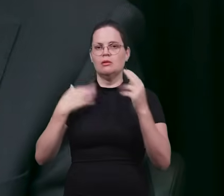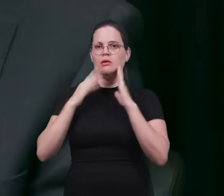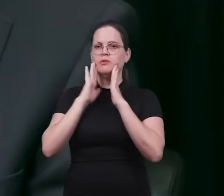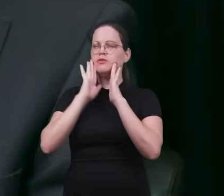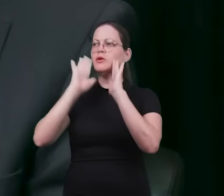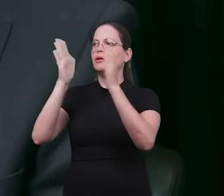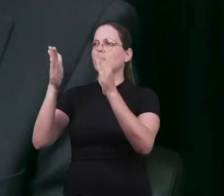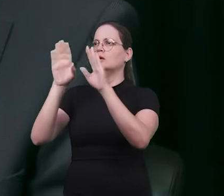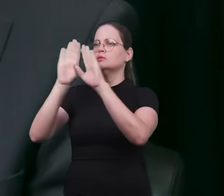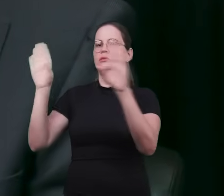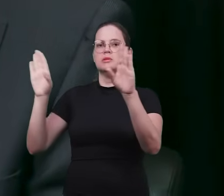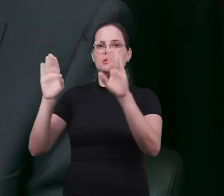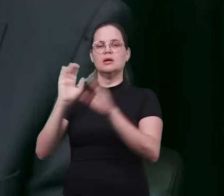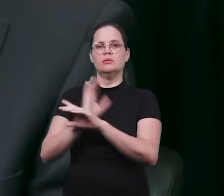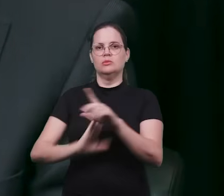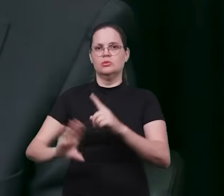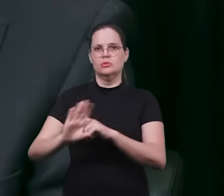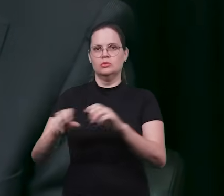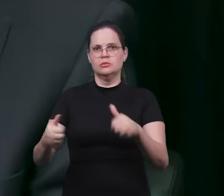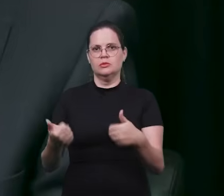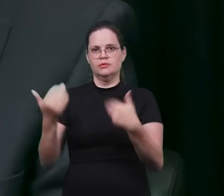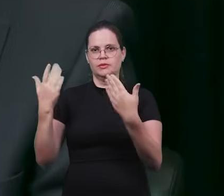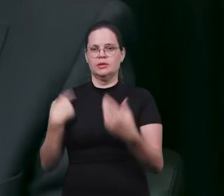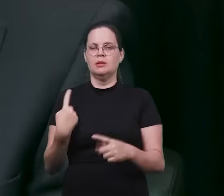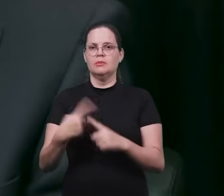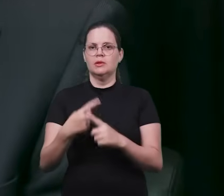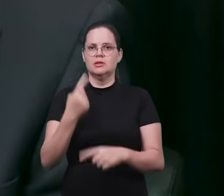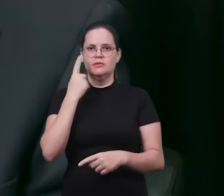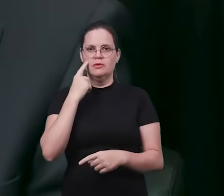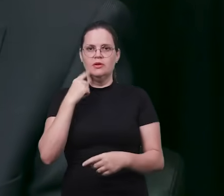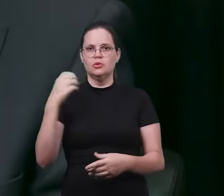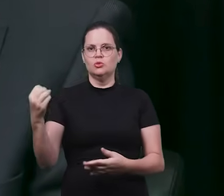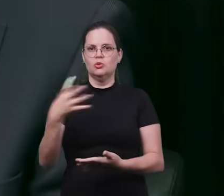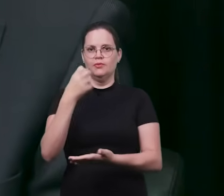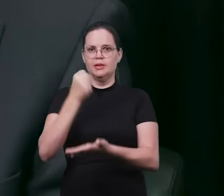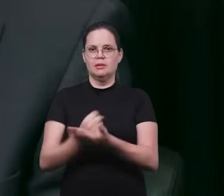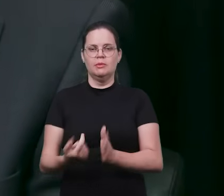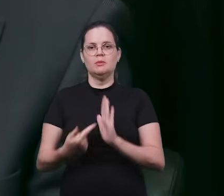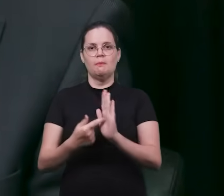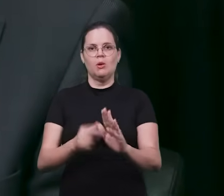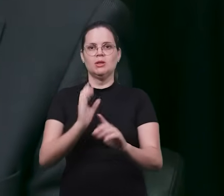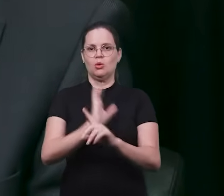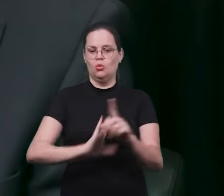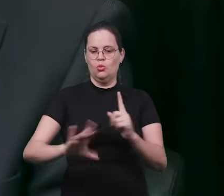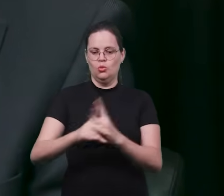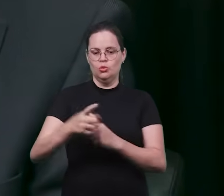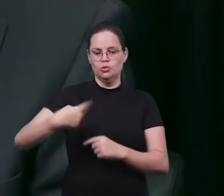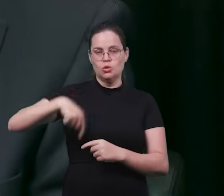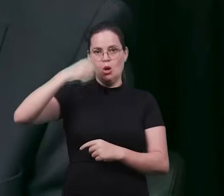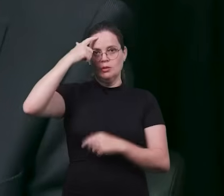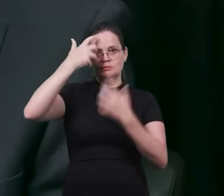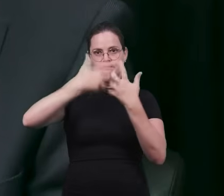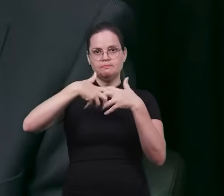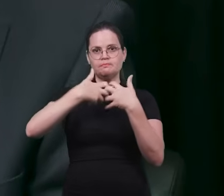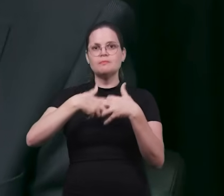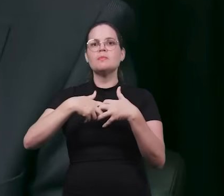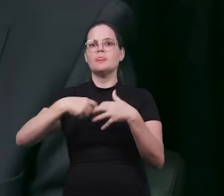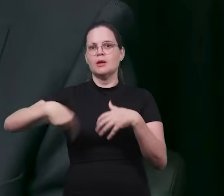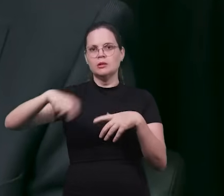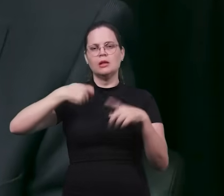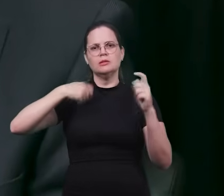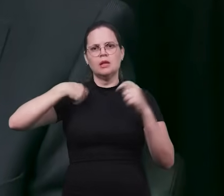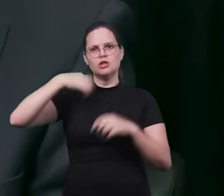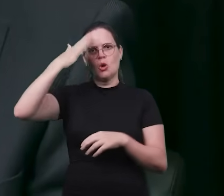culto. Você vai encontrar no Novo Testamento que esse é o nosso culto racional. Quando nós falamos de culto, nós estamos falando